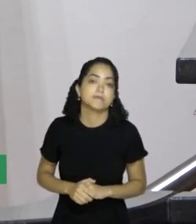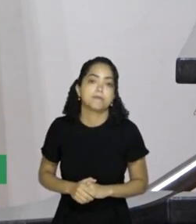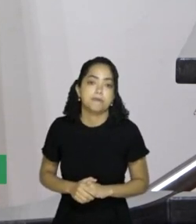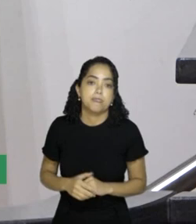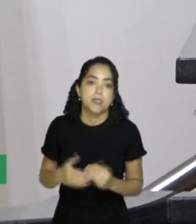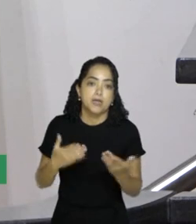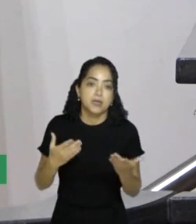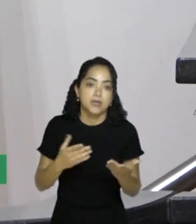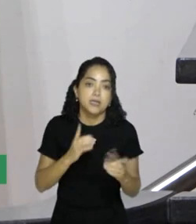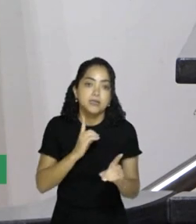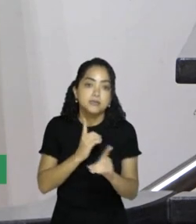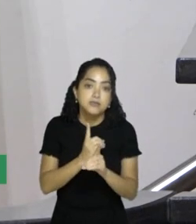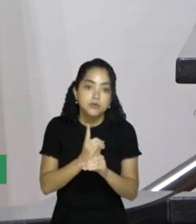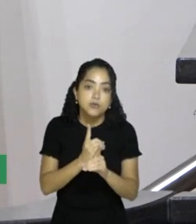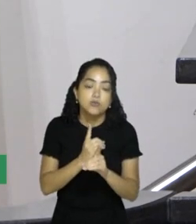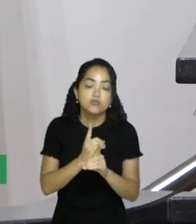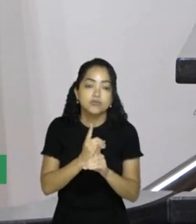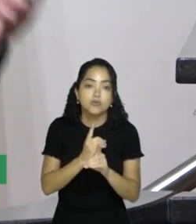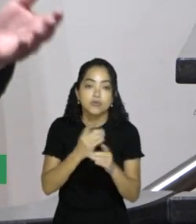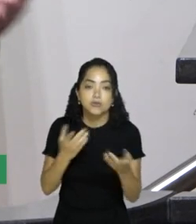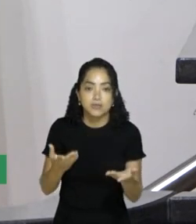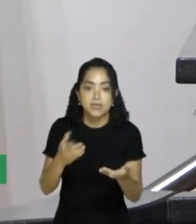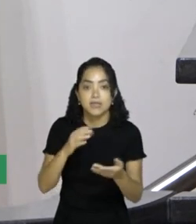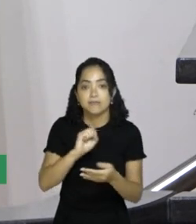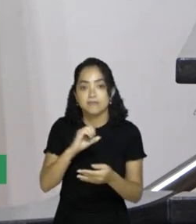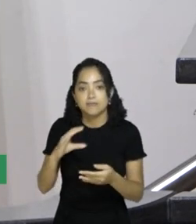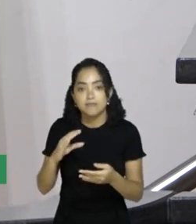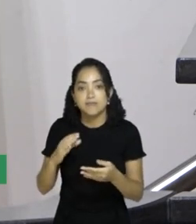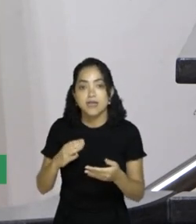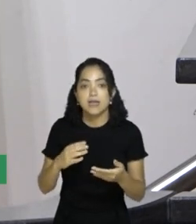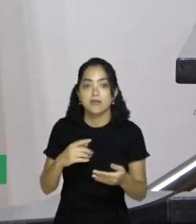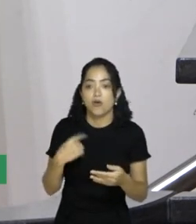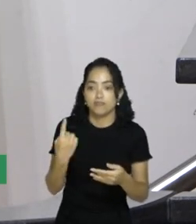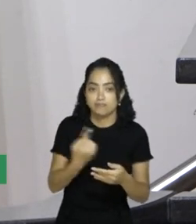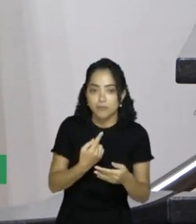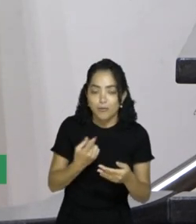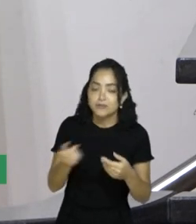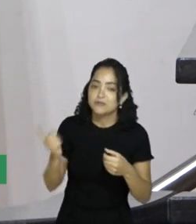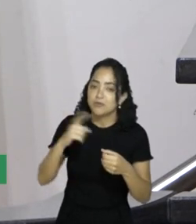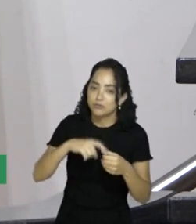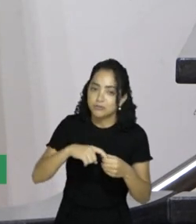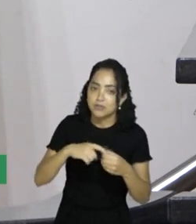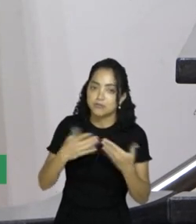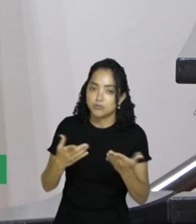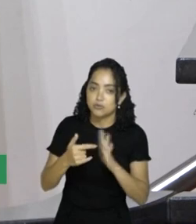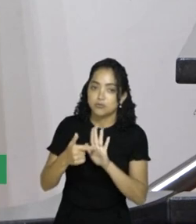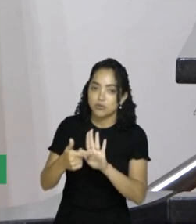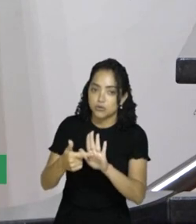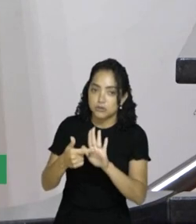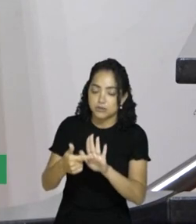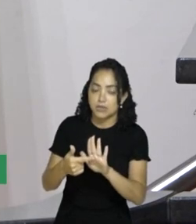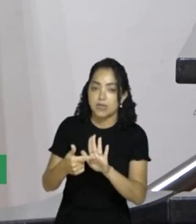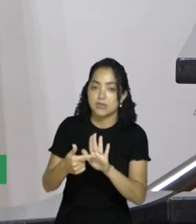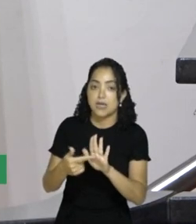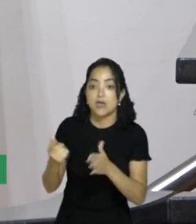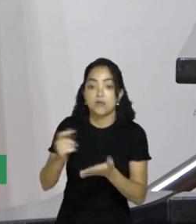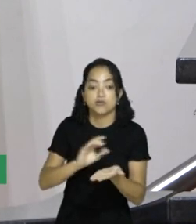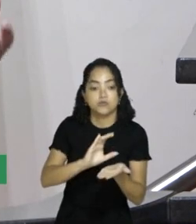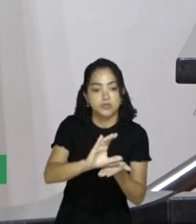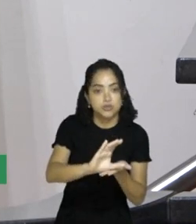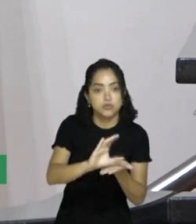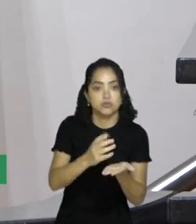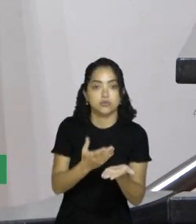encontrou de dizer para Santa Catarina estamos aqui estamos de volta exemplo para os nossos investidores de todo estado de Santa Catarina